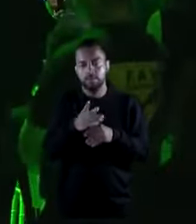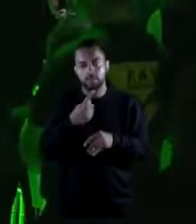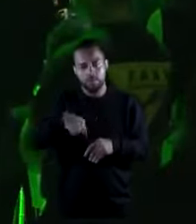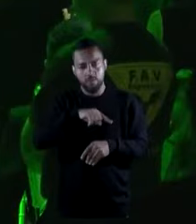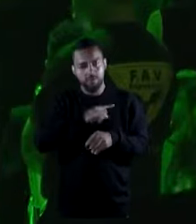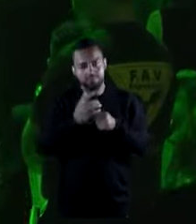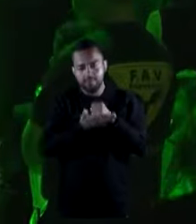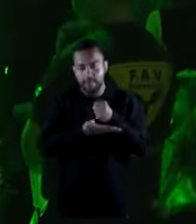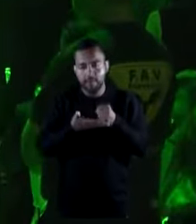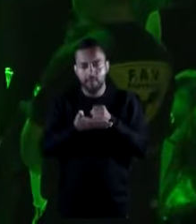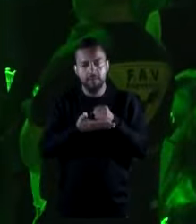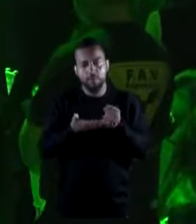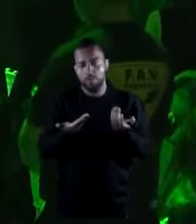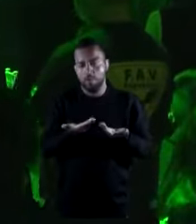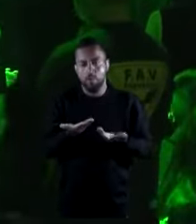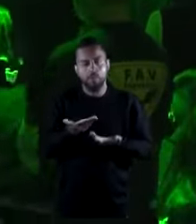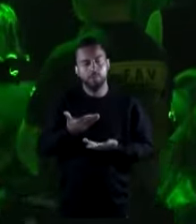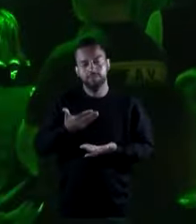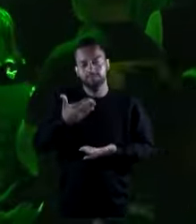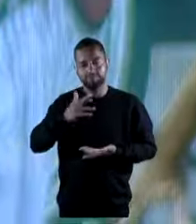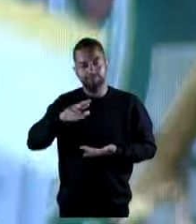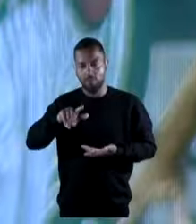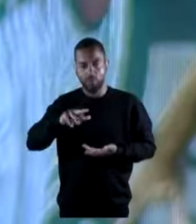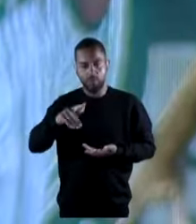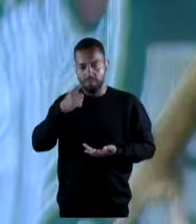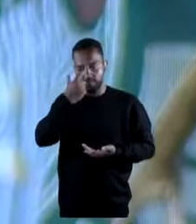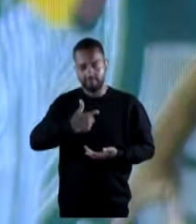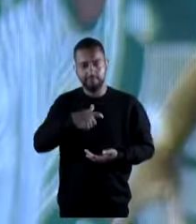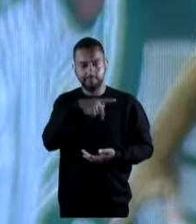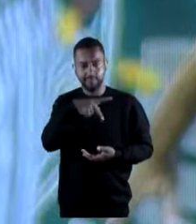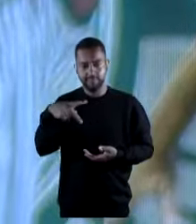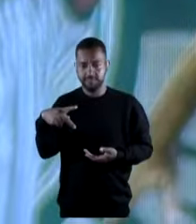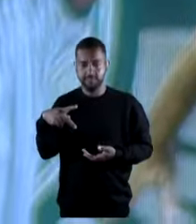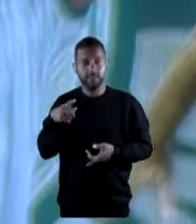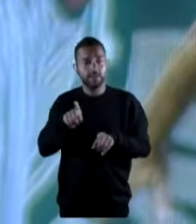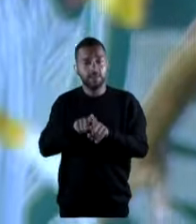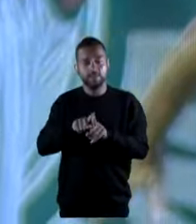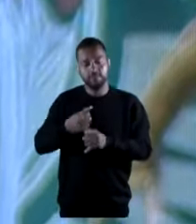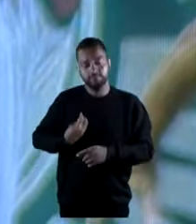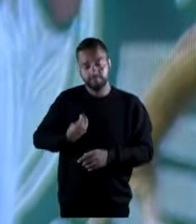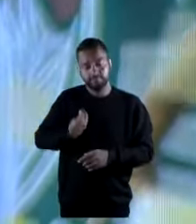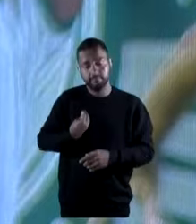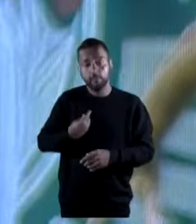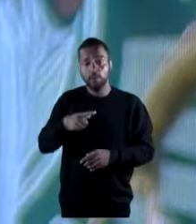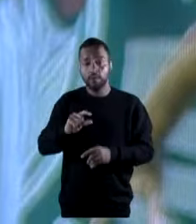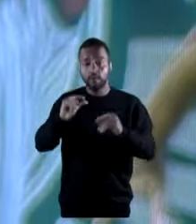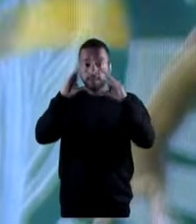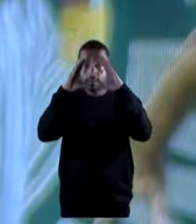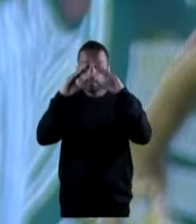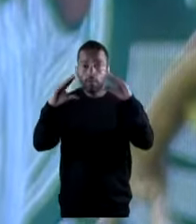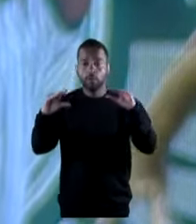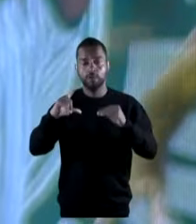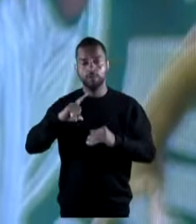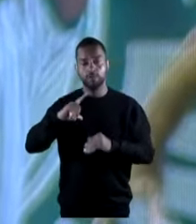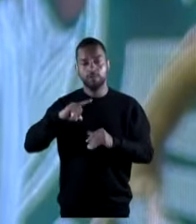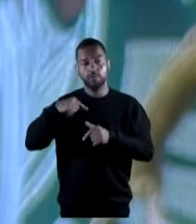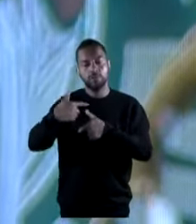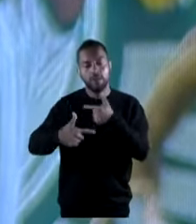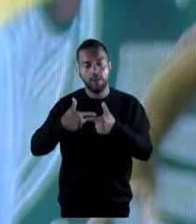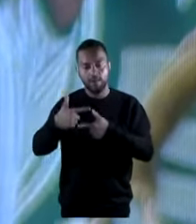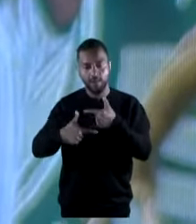não seria hoje presidente do Palmeiras, eu não estaria aqui, eu não teria a tranquilidade que eu tenho hoje de